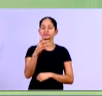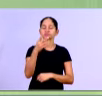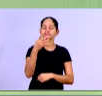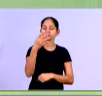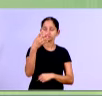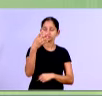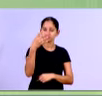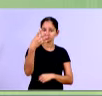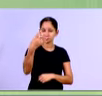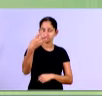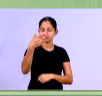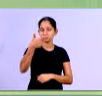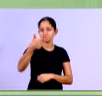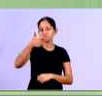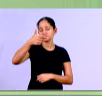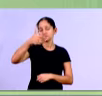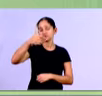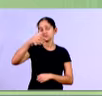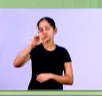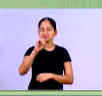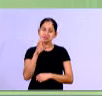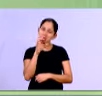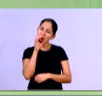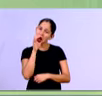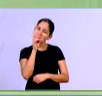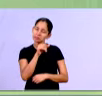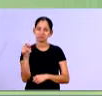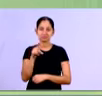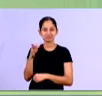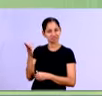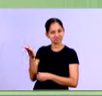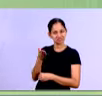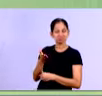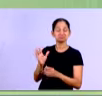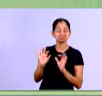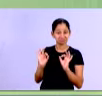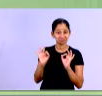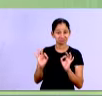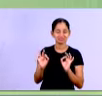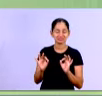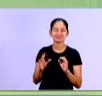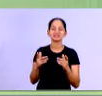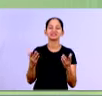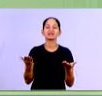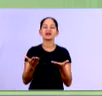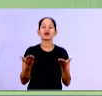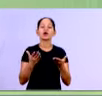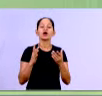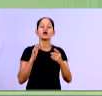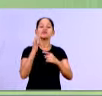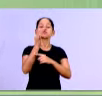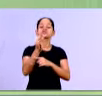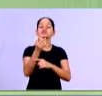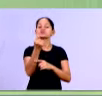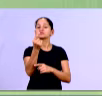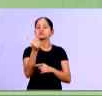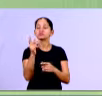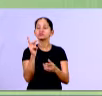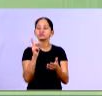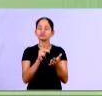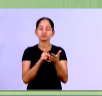420. 420. Rafael é rápido na conta. Muito bem. E aí, qual é o valor futuro? Deixa eu